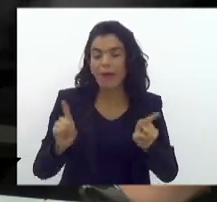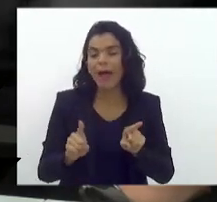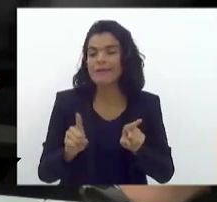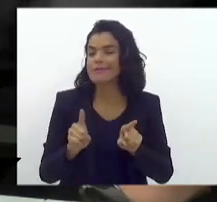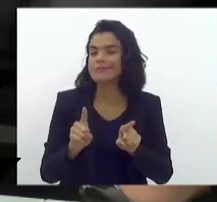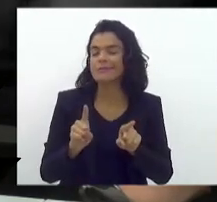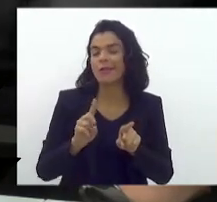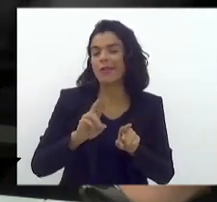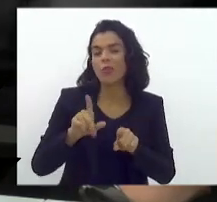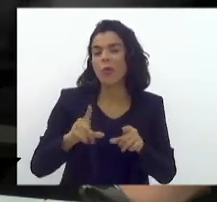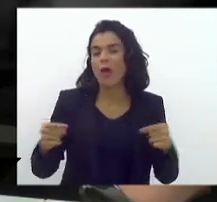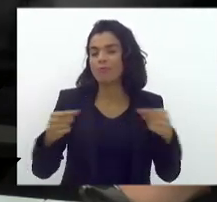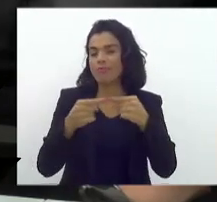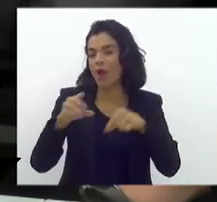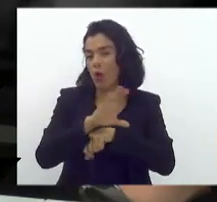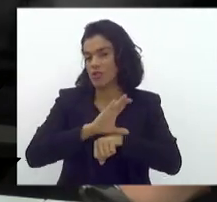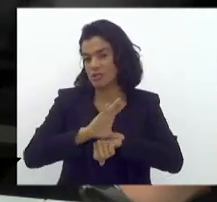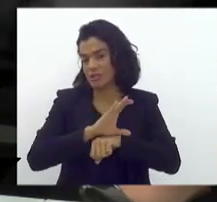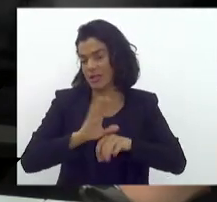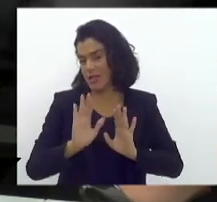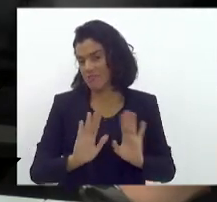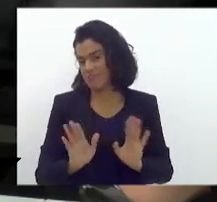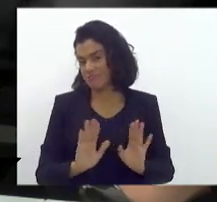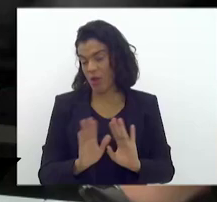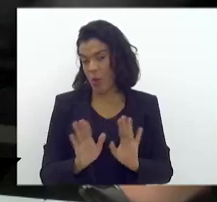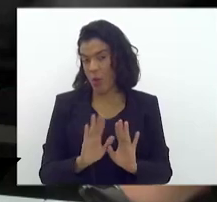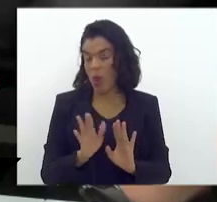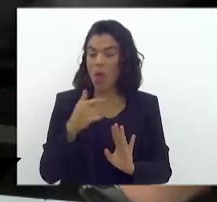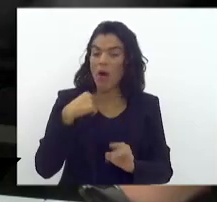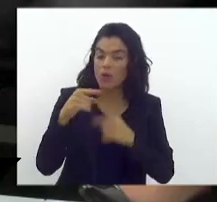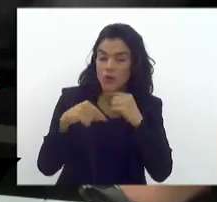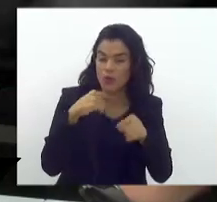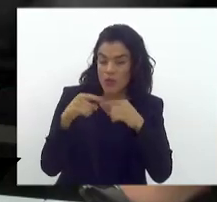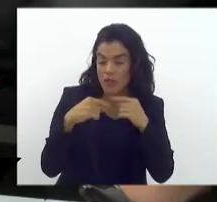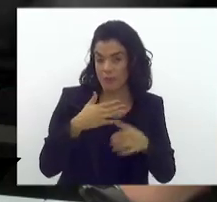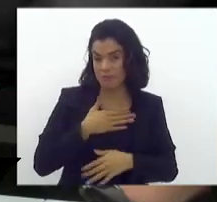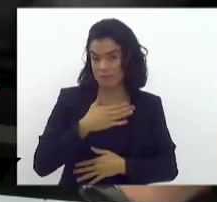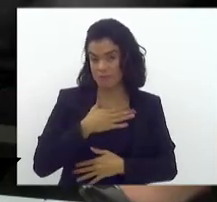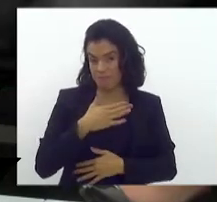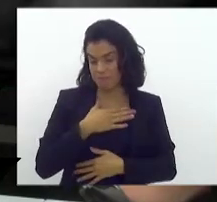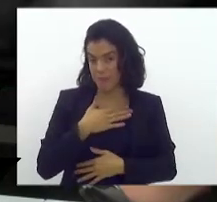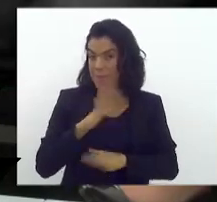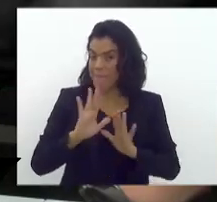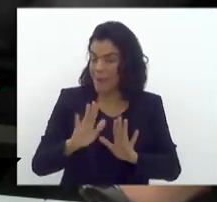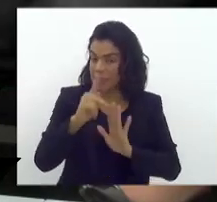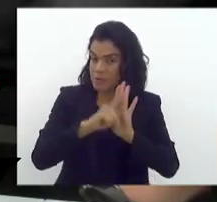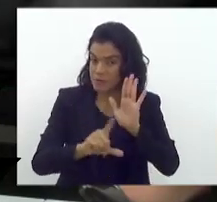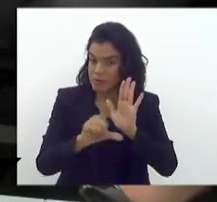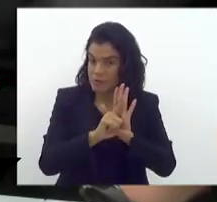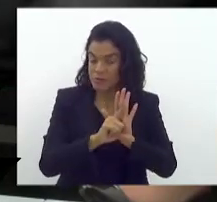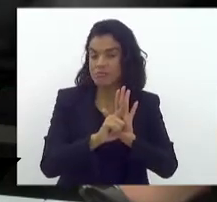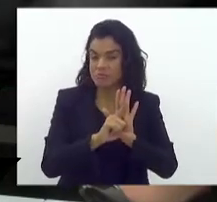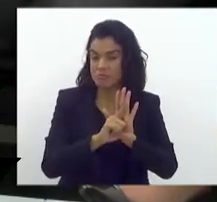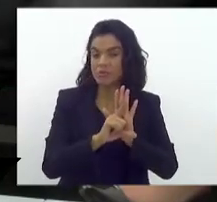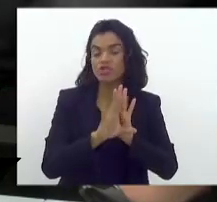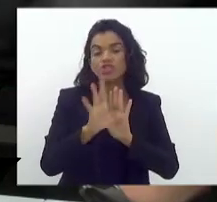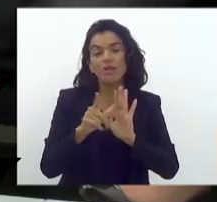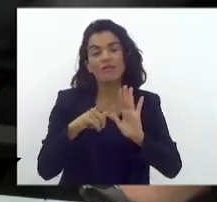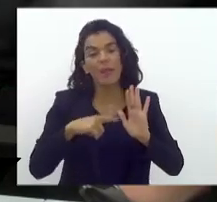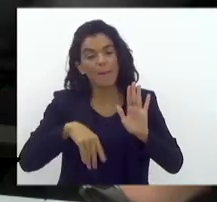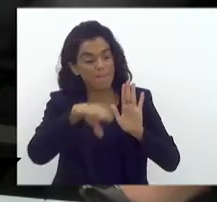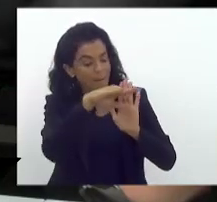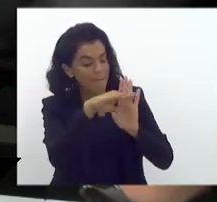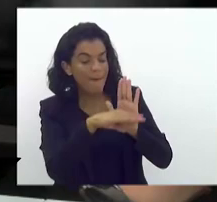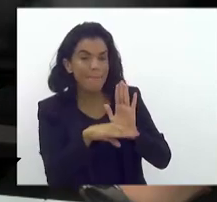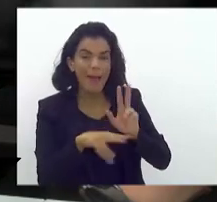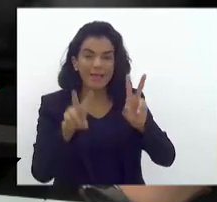não traz inconstitucionalidade ao projeto. É uma dúvida de mérito, que eu acho que o projeto acerta. Mas o projeto ele acaba trazendo um